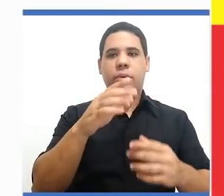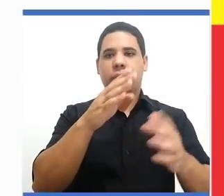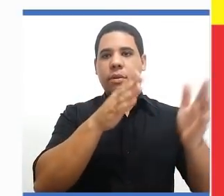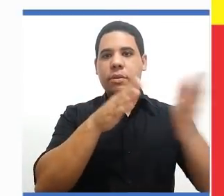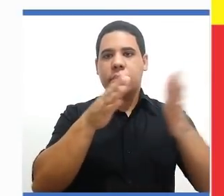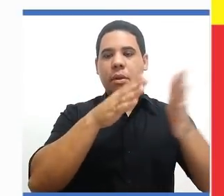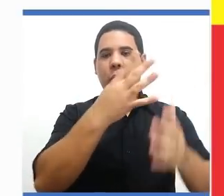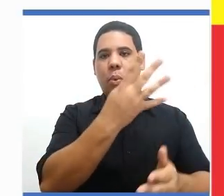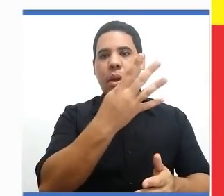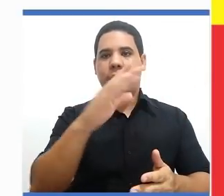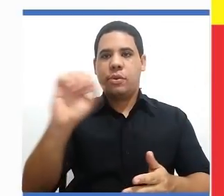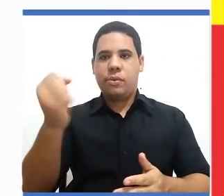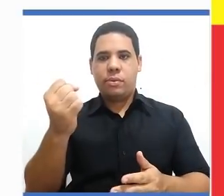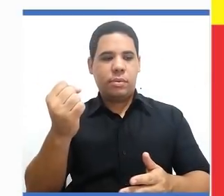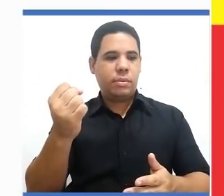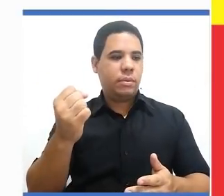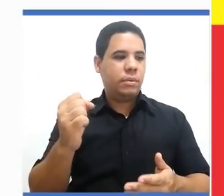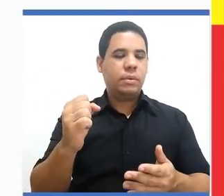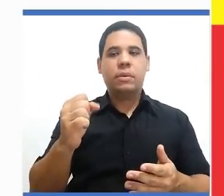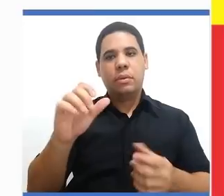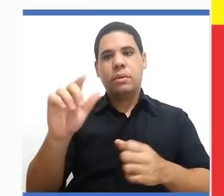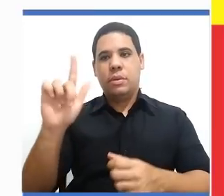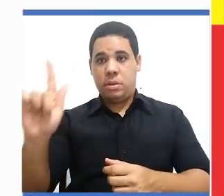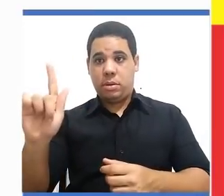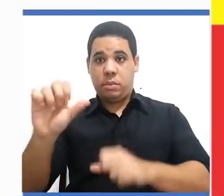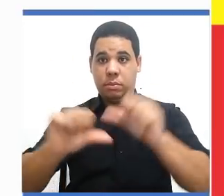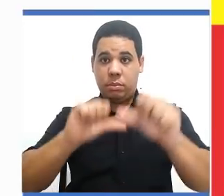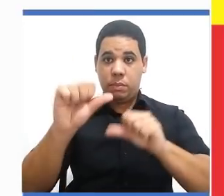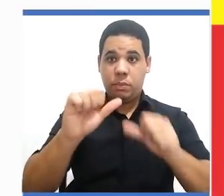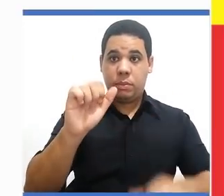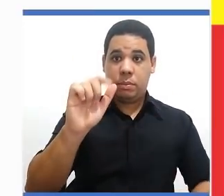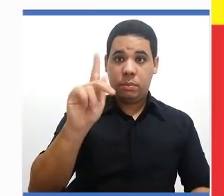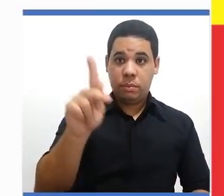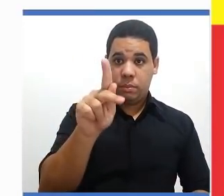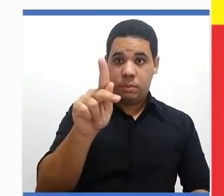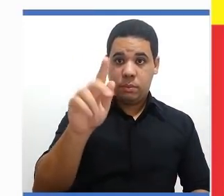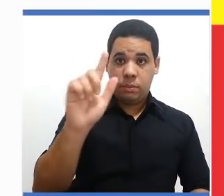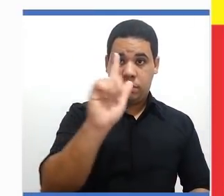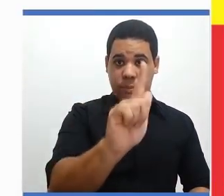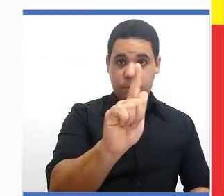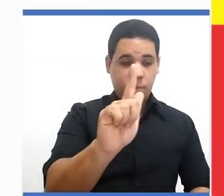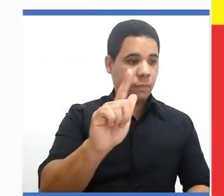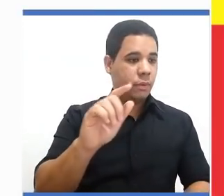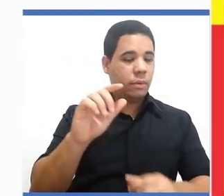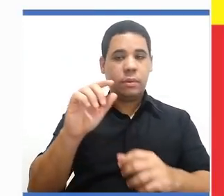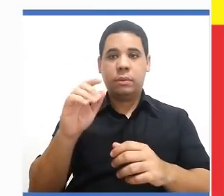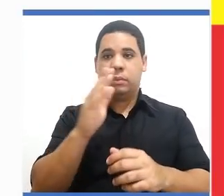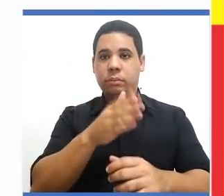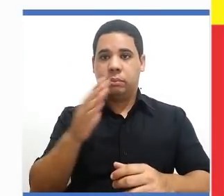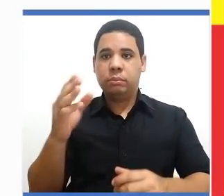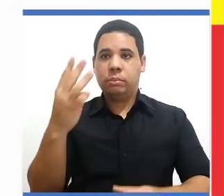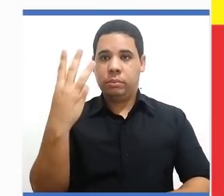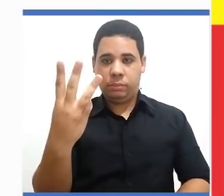vírgula. Então ficou 4,8. Então de grama para quilograma, nós andamos 3 casas, que